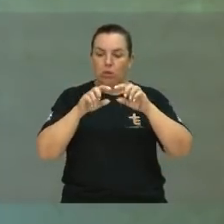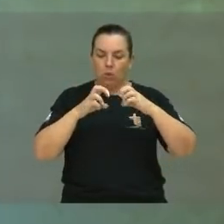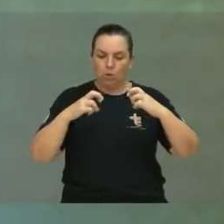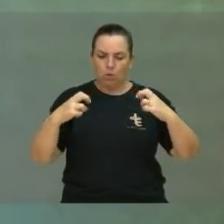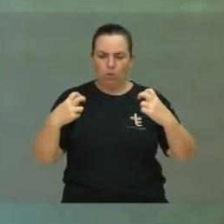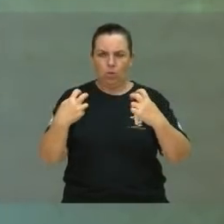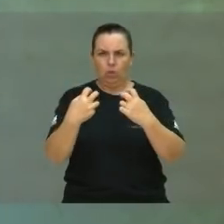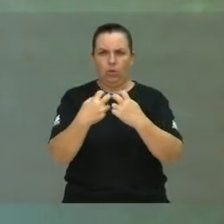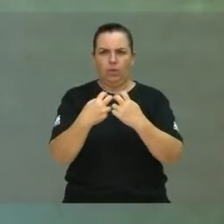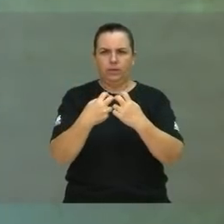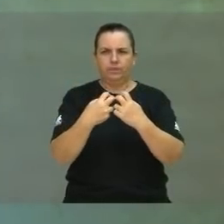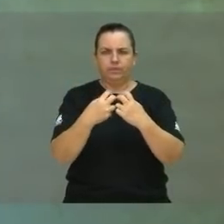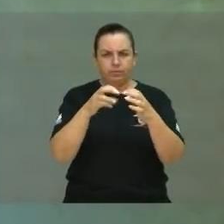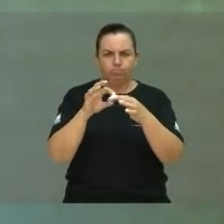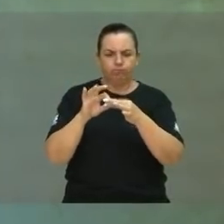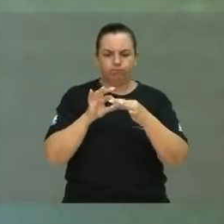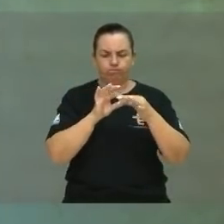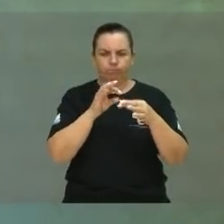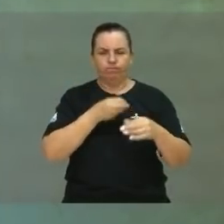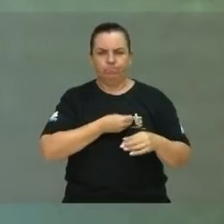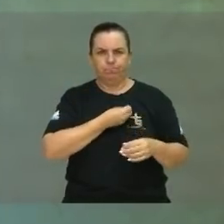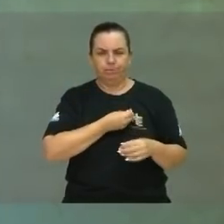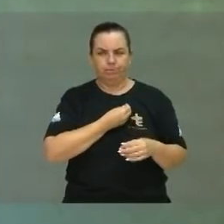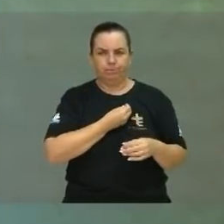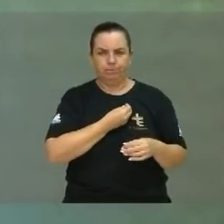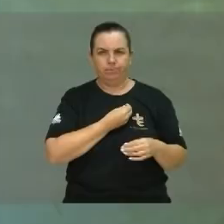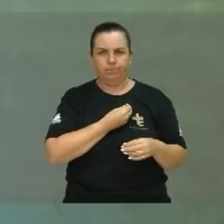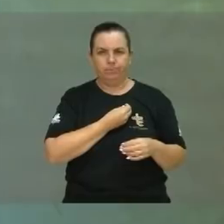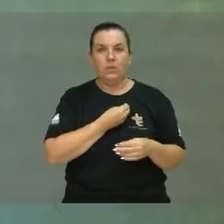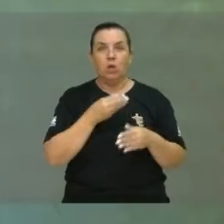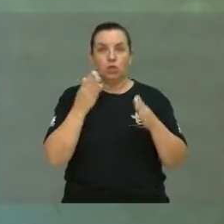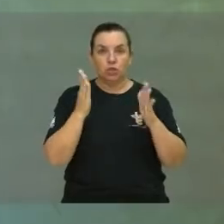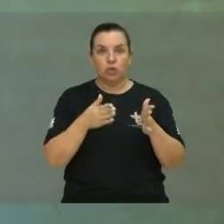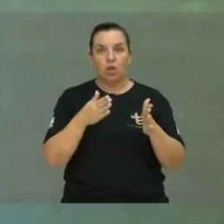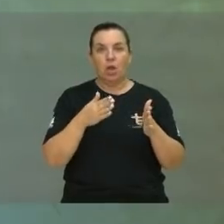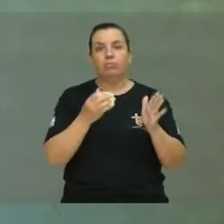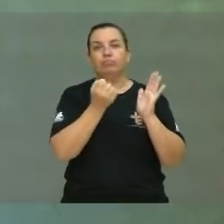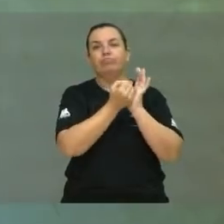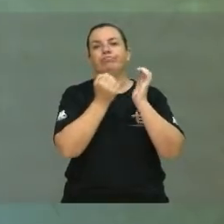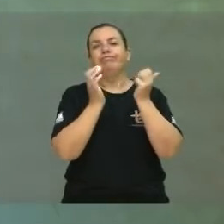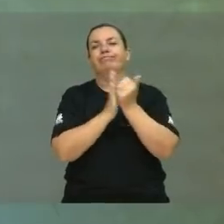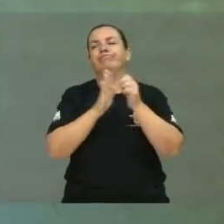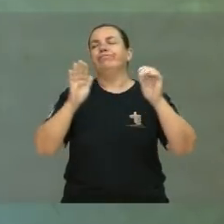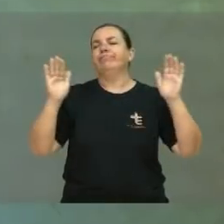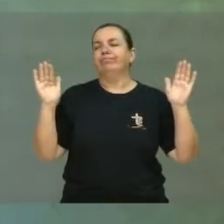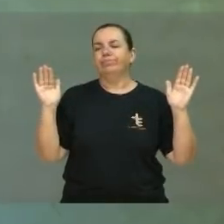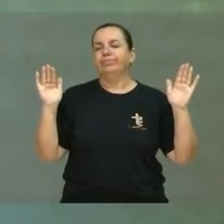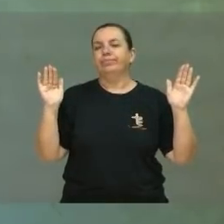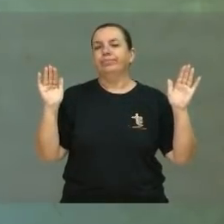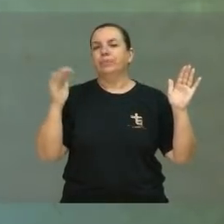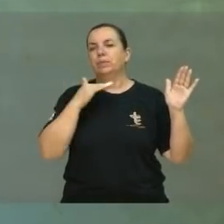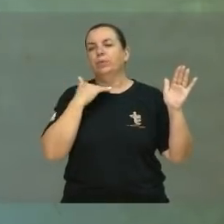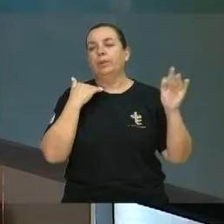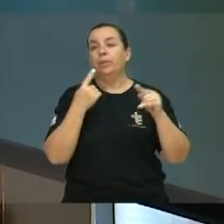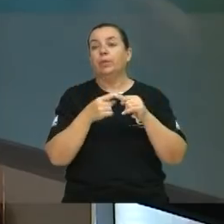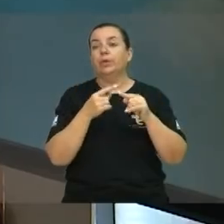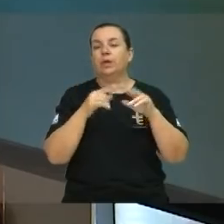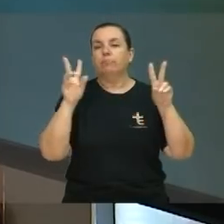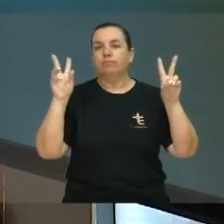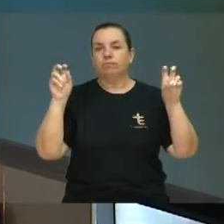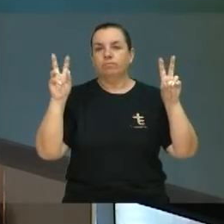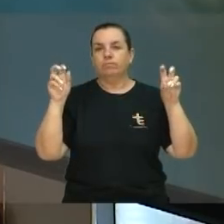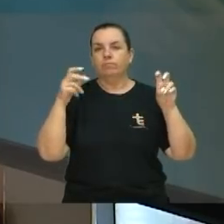mesa comunhão de vida já prestes a partida porque entre aspas partida